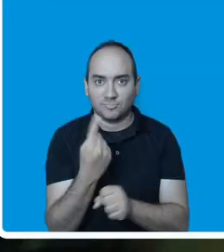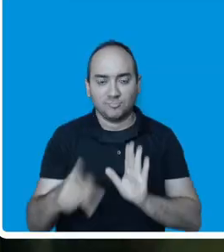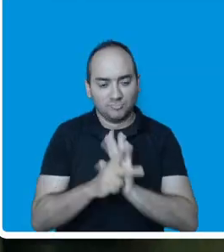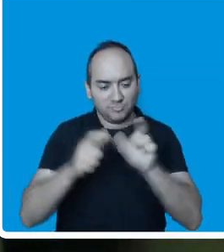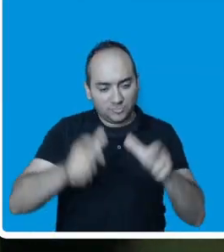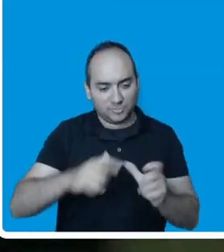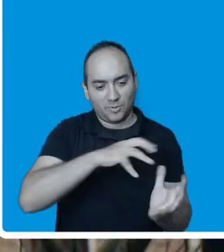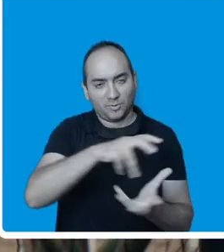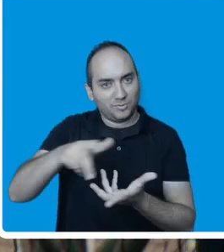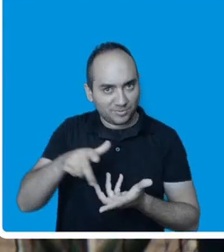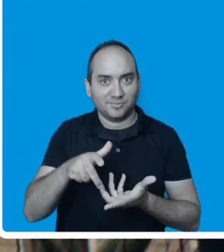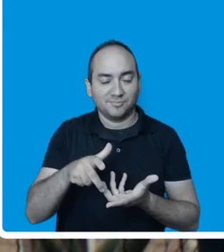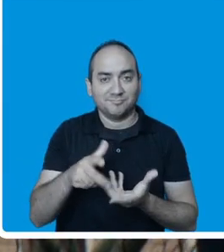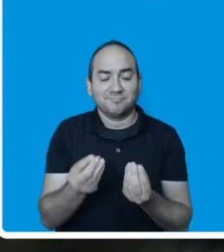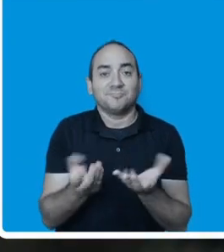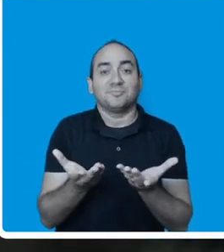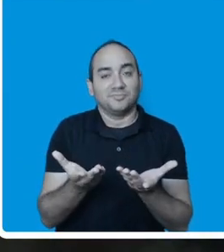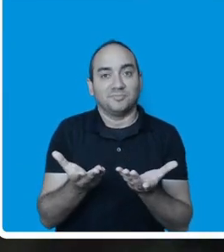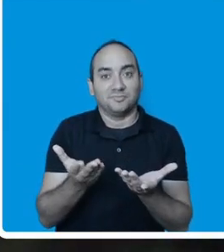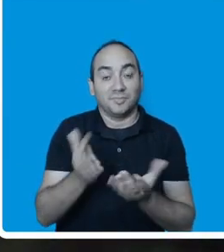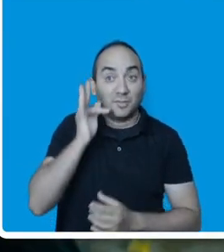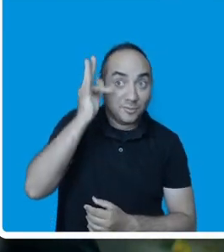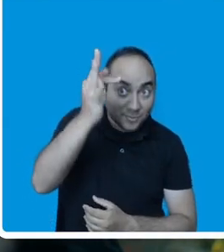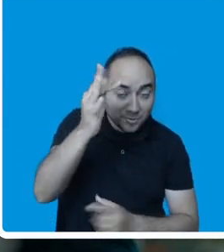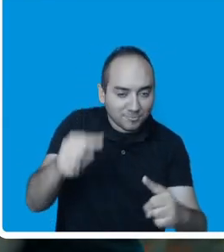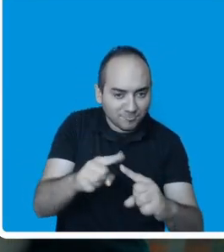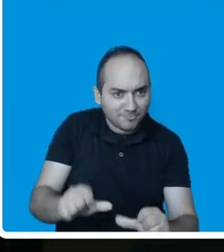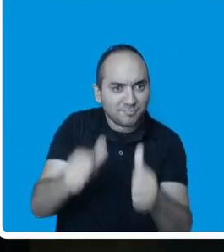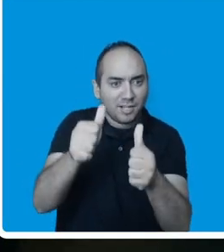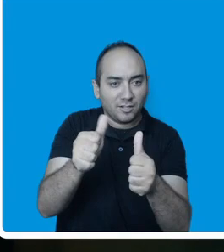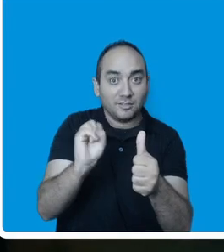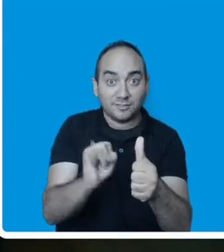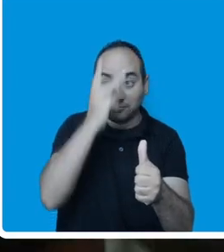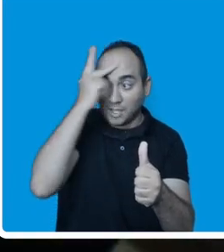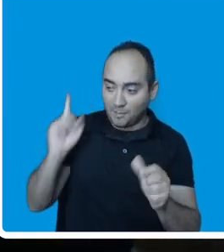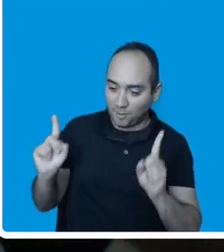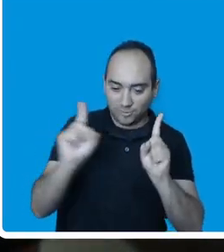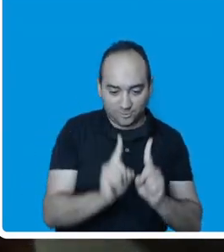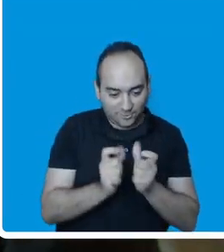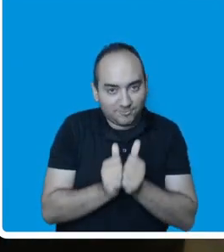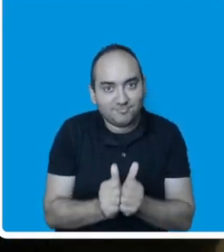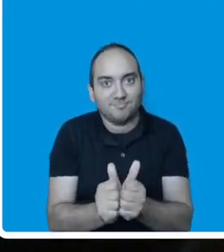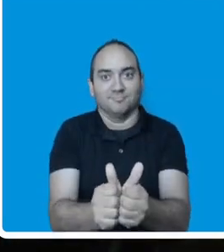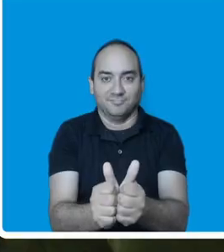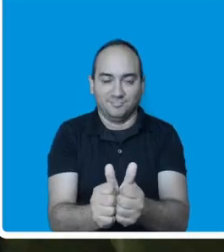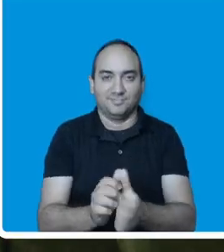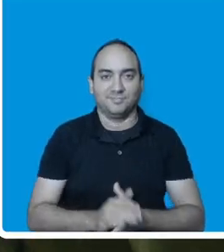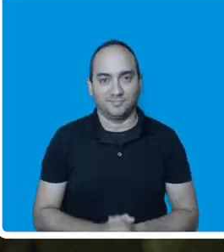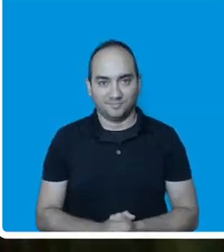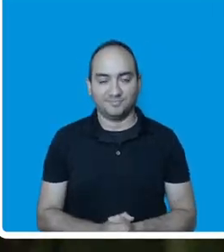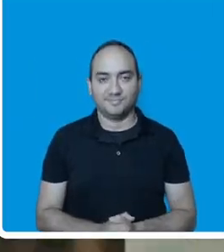o nosso lugar no mundo. Até porque o futuro faz mais sentido quando alguém caminha do nosso lado.